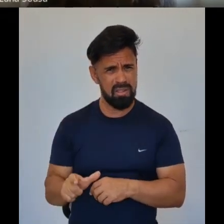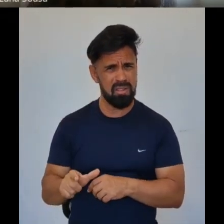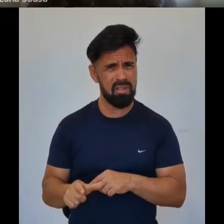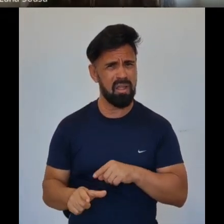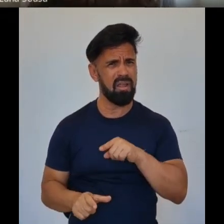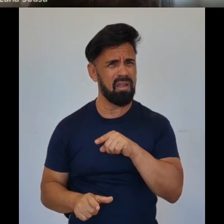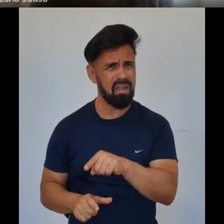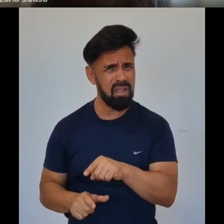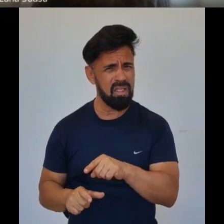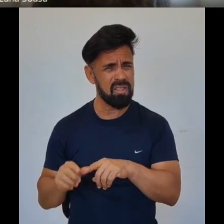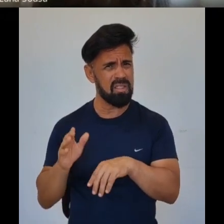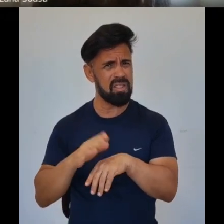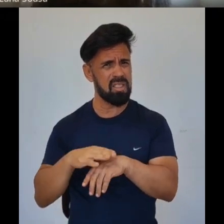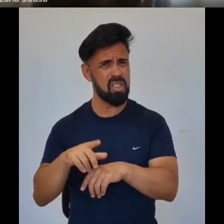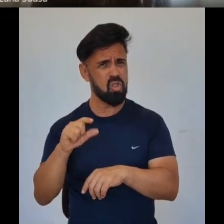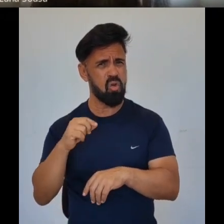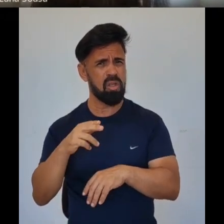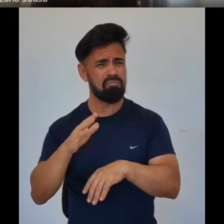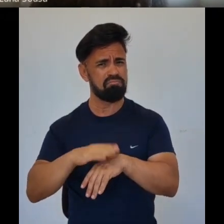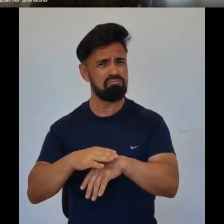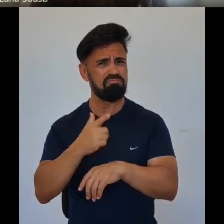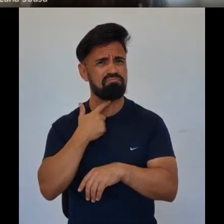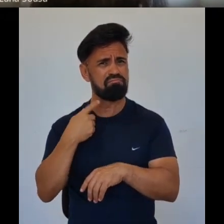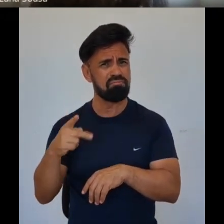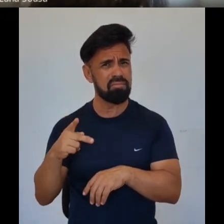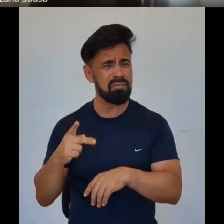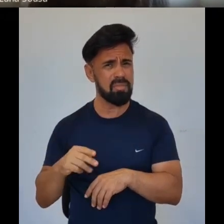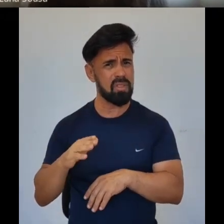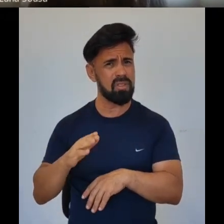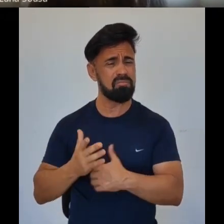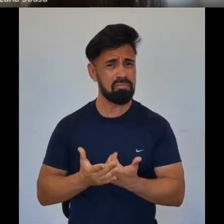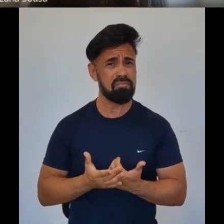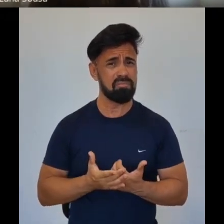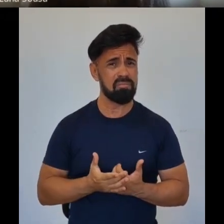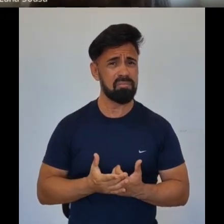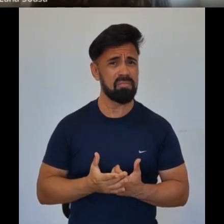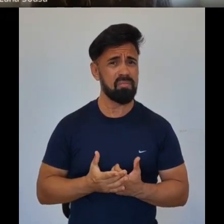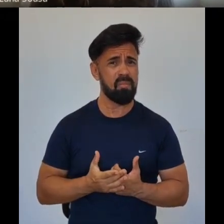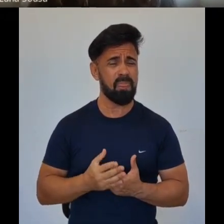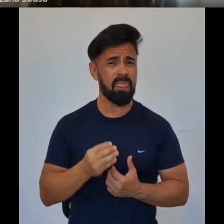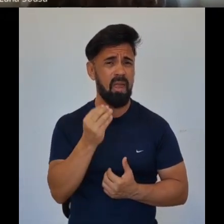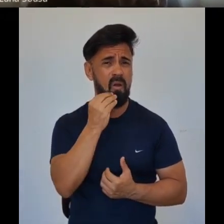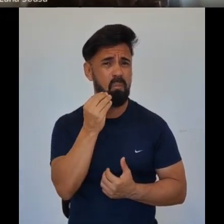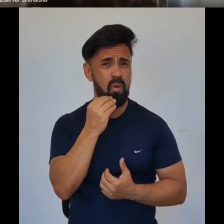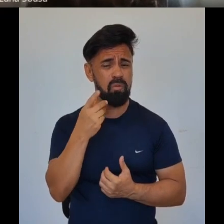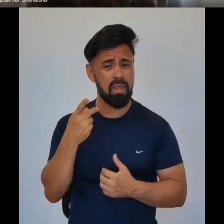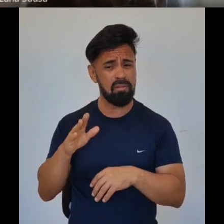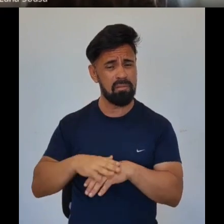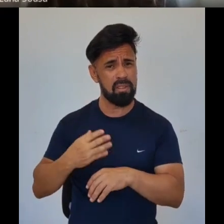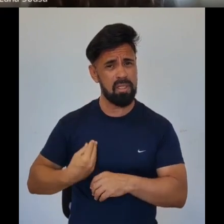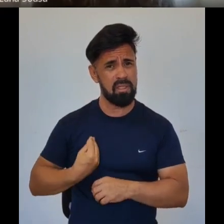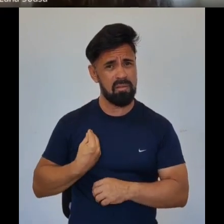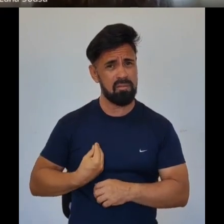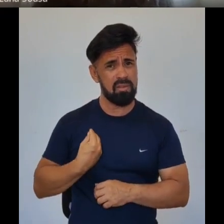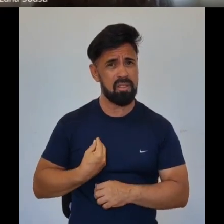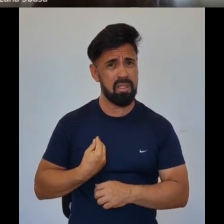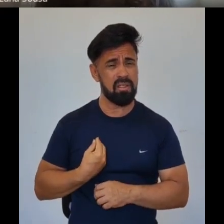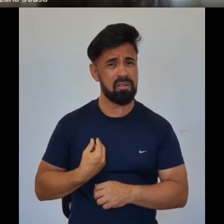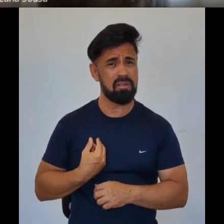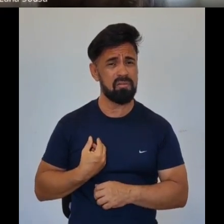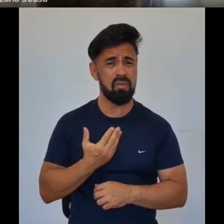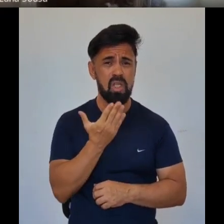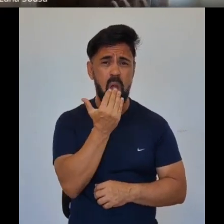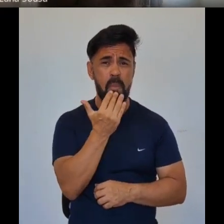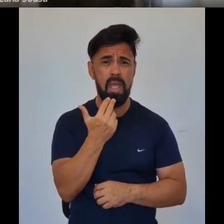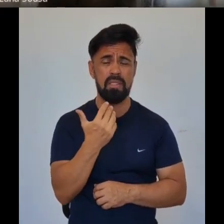certa ou não, às vezes a gente olha como escolhas e culpabiliza o indivíduo. Mas até que ponto são escolhas? Ou até que ponto